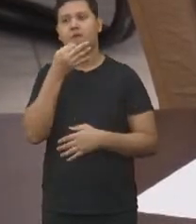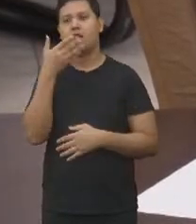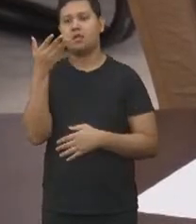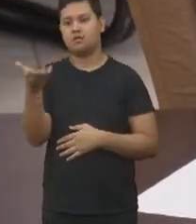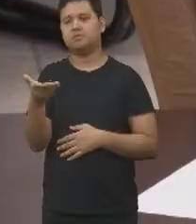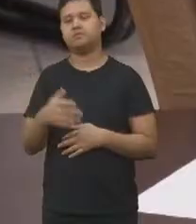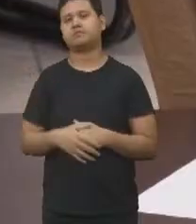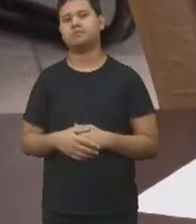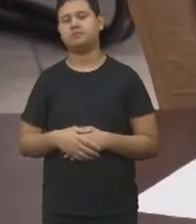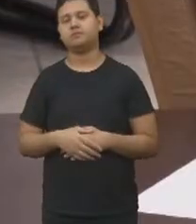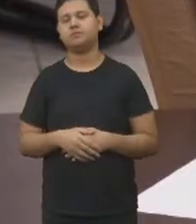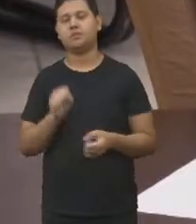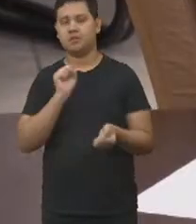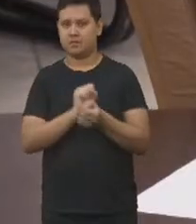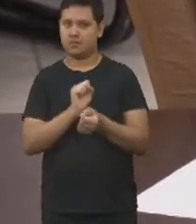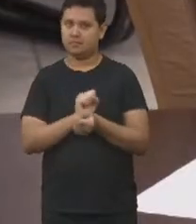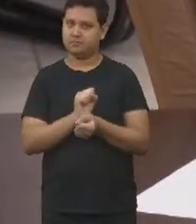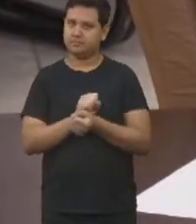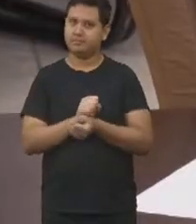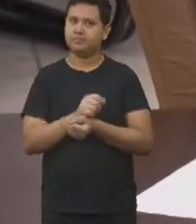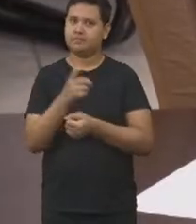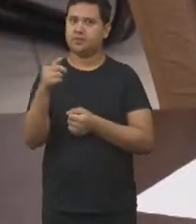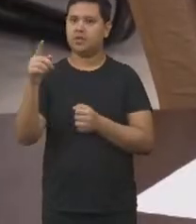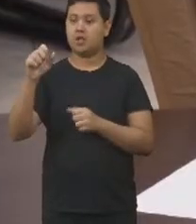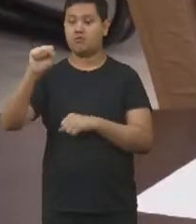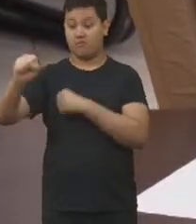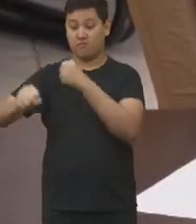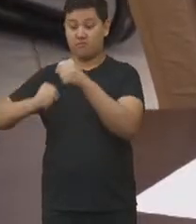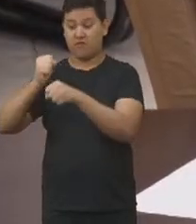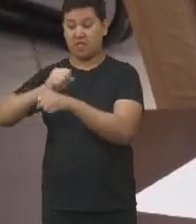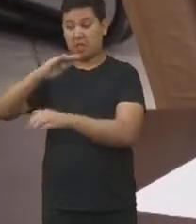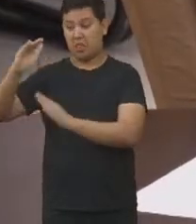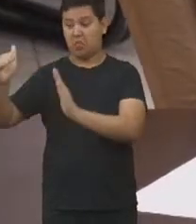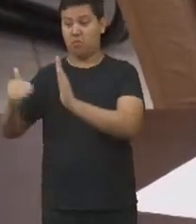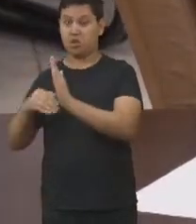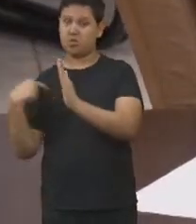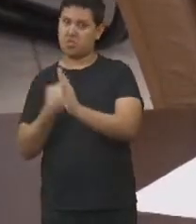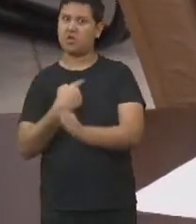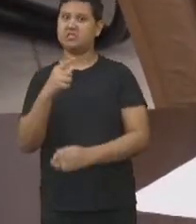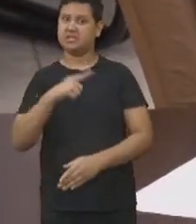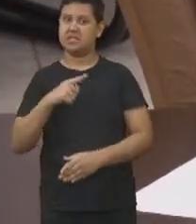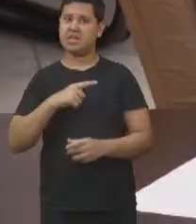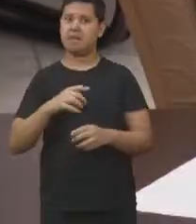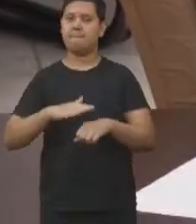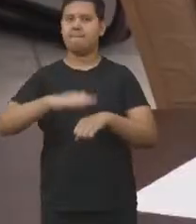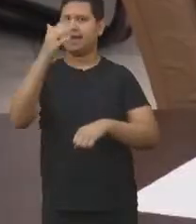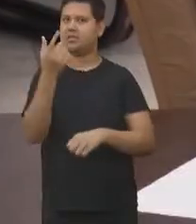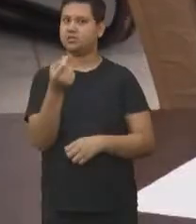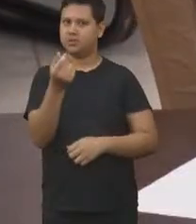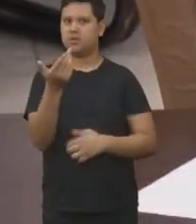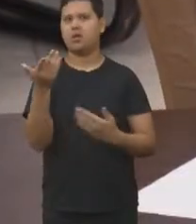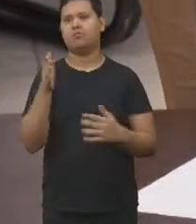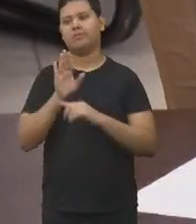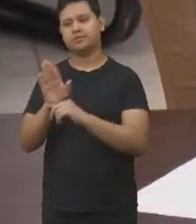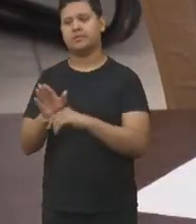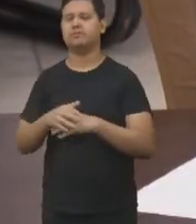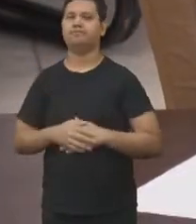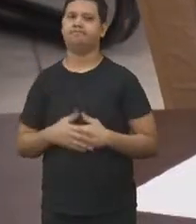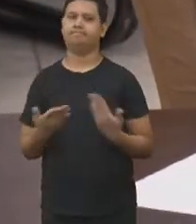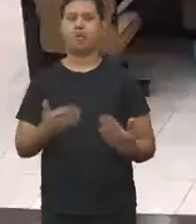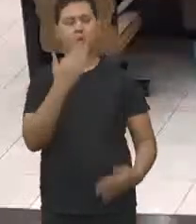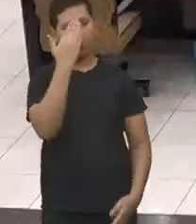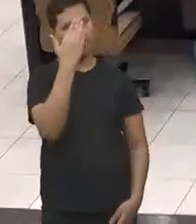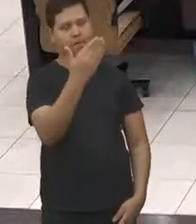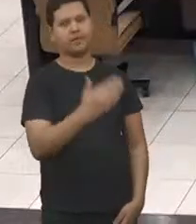não é? E espero que a gente, até o final do ano, tenha mais recursos aí para melhorar esse serviço na cidade. Muito obrigado. Obrigado, agradeço a